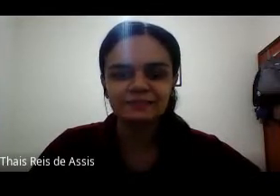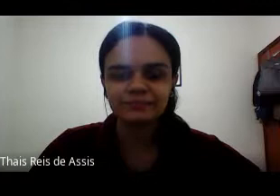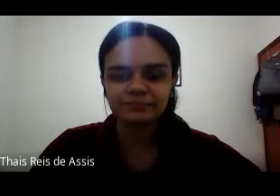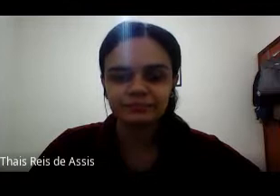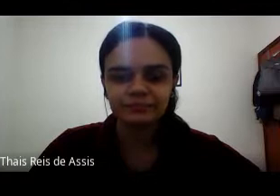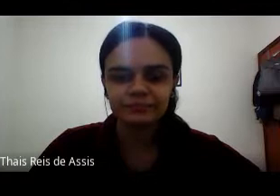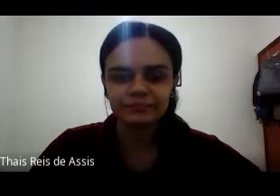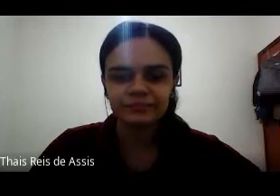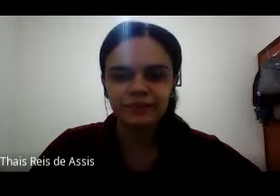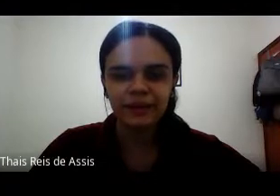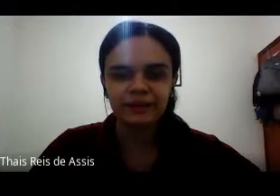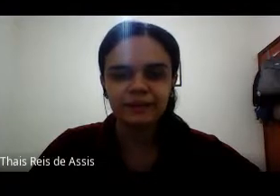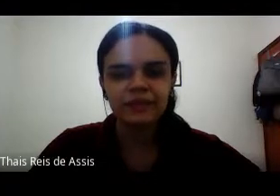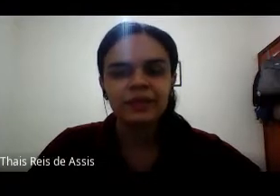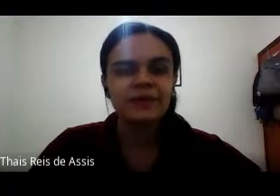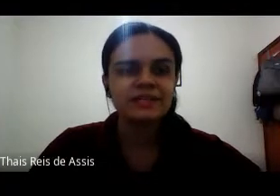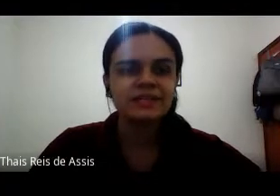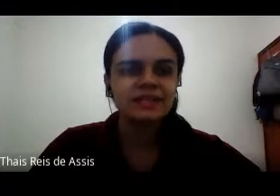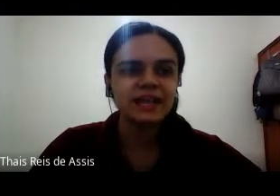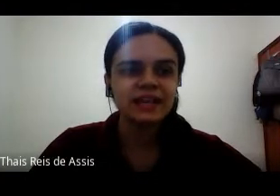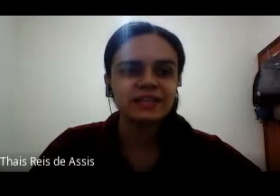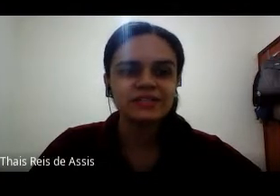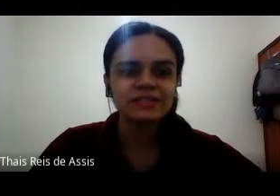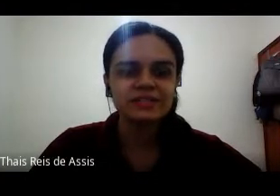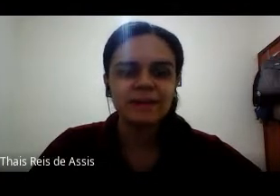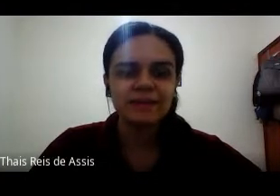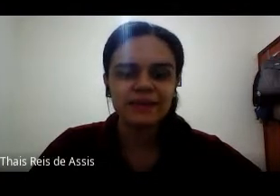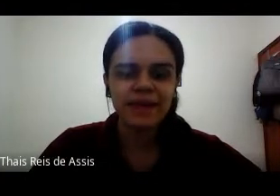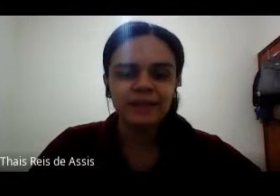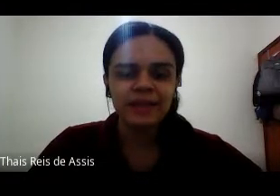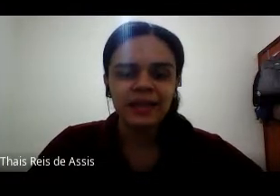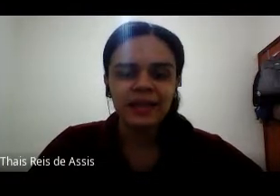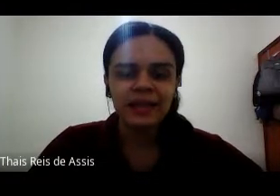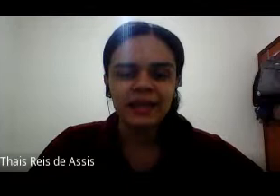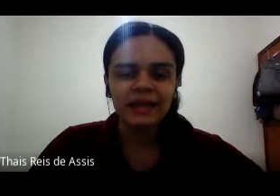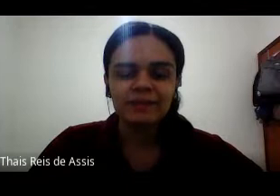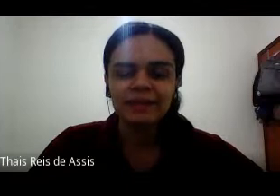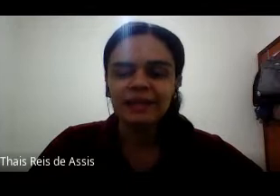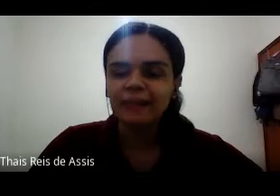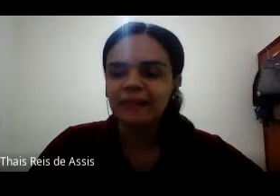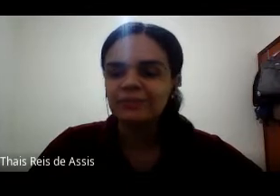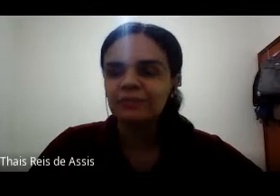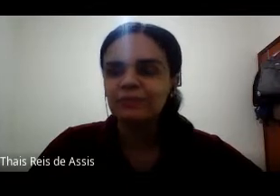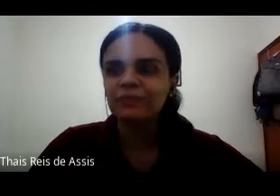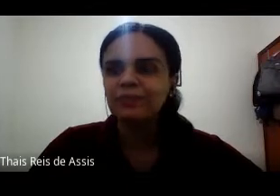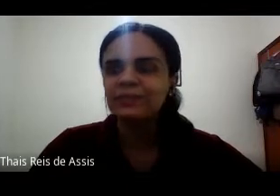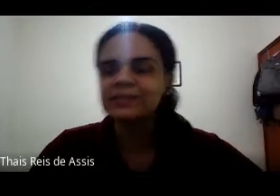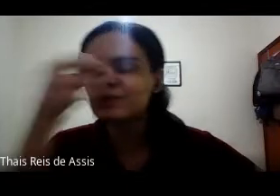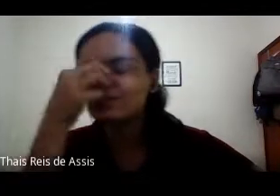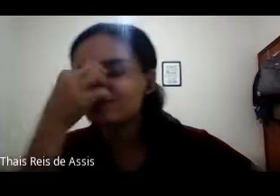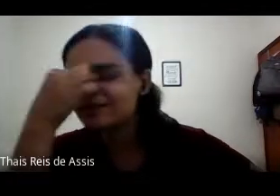aqui, caramba, conhecer estratégias de ensinar a pensar, eu lembrei daquela parte do filme